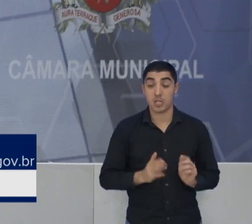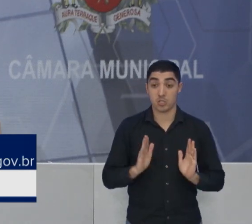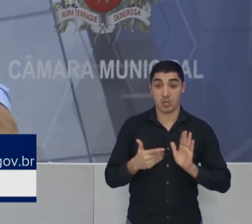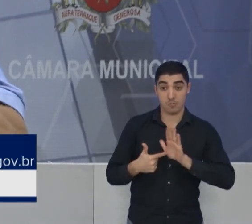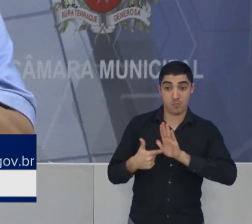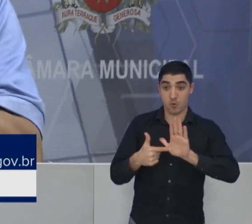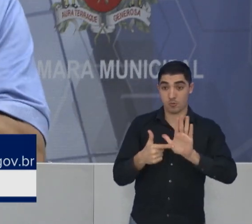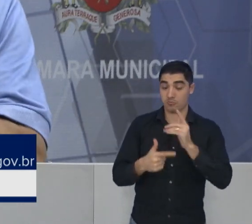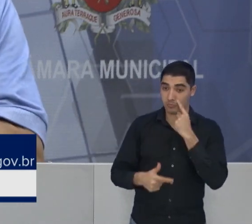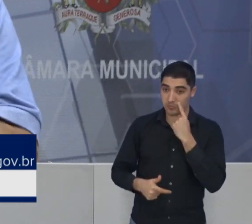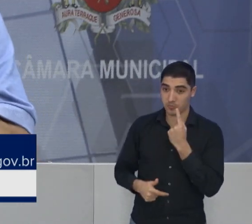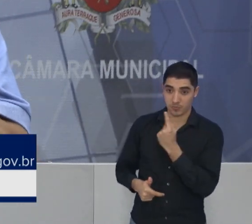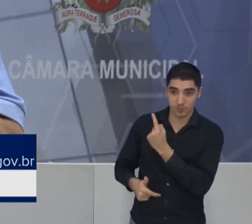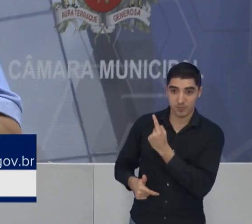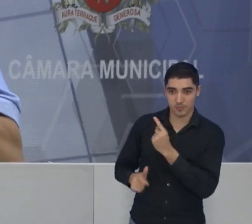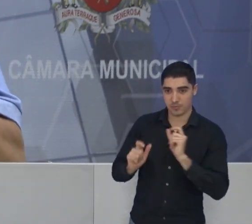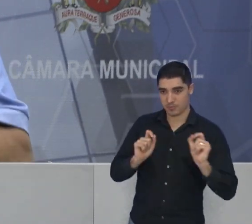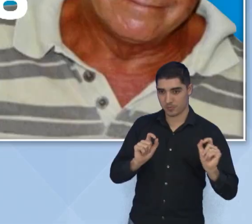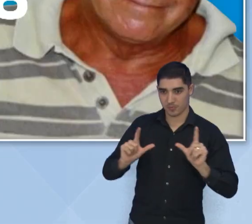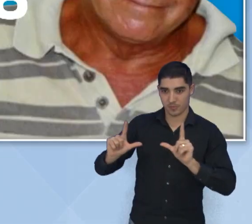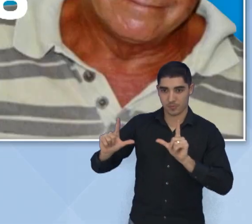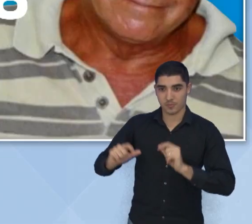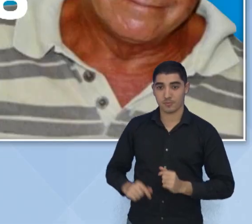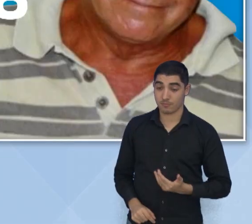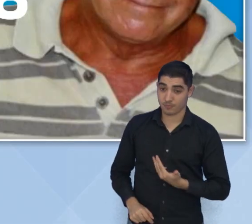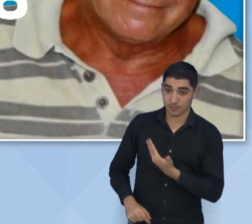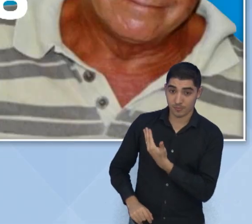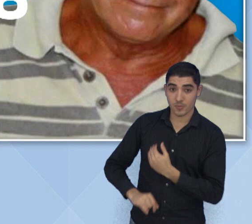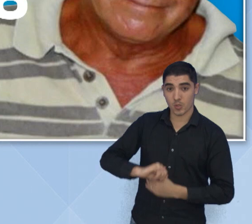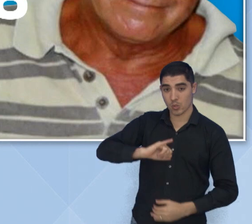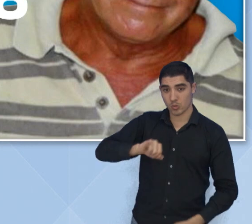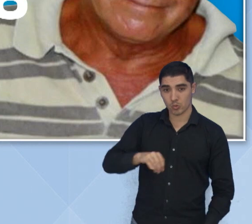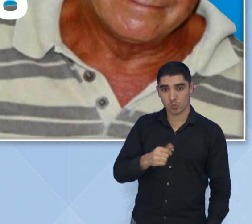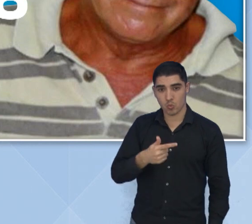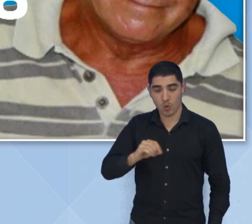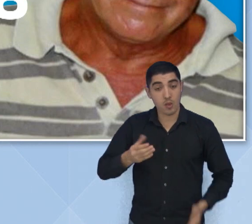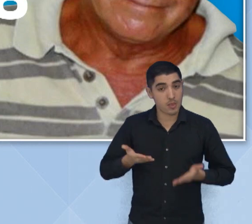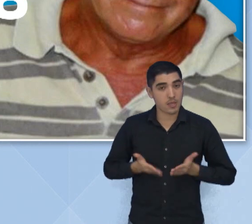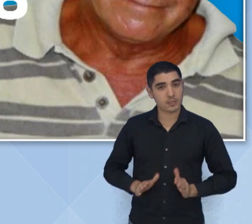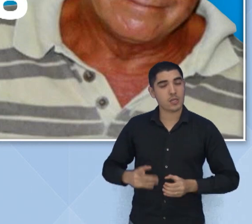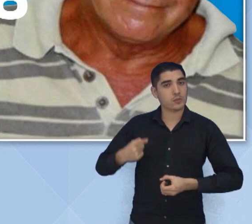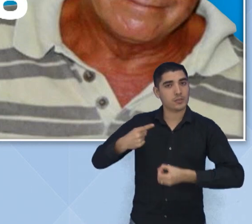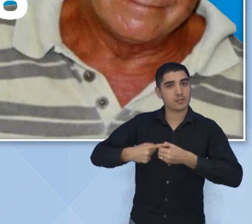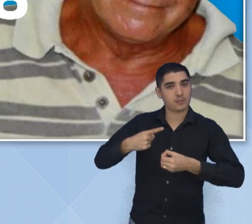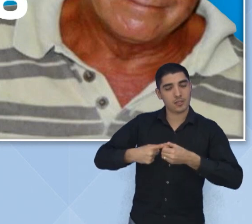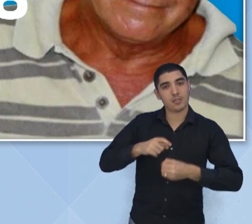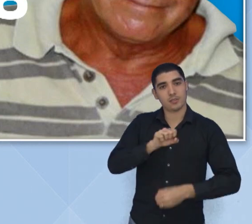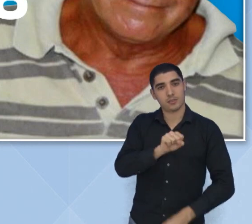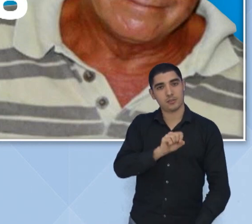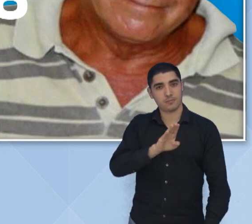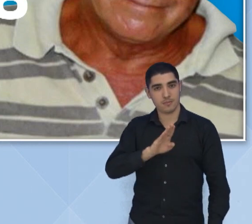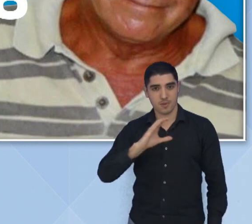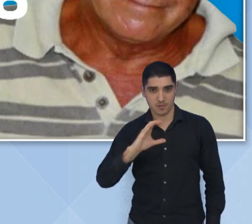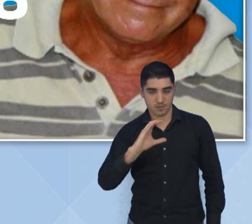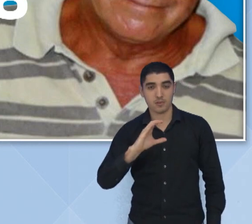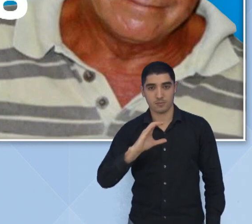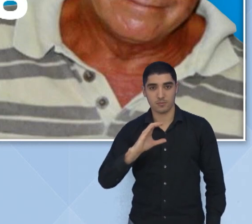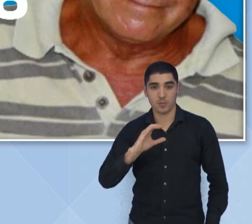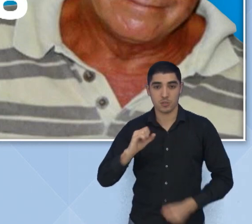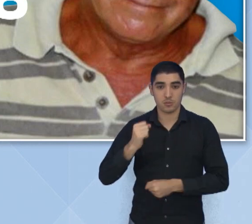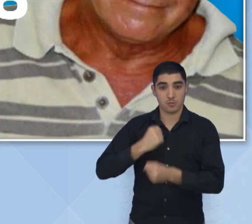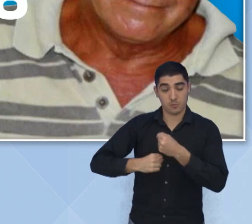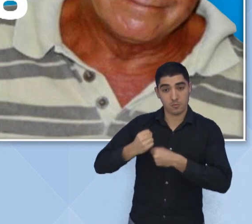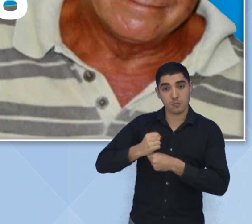imagens, obrigado. Bem, João dos Santos Ferreira nasceu em São Bernardo, em 1953.